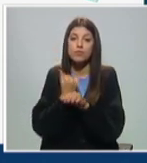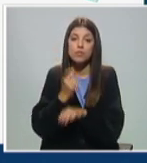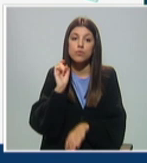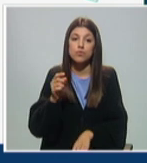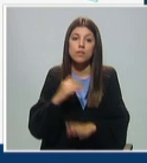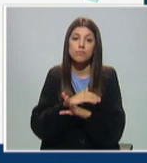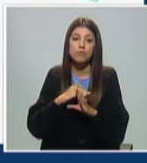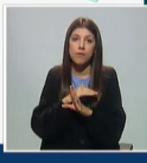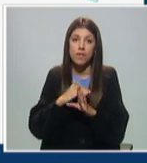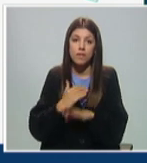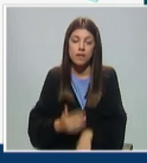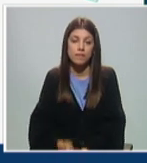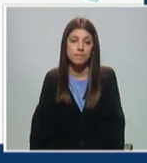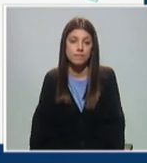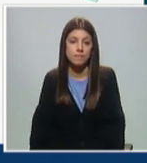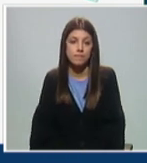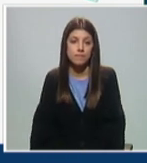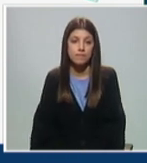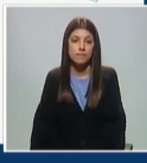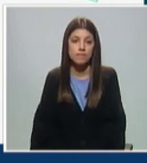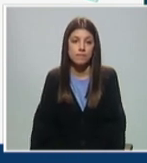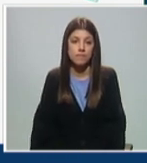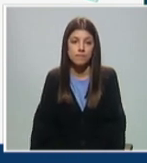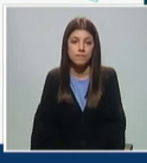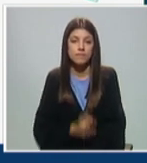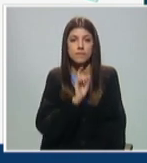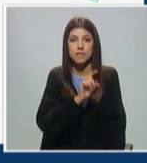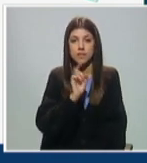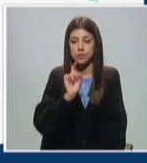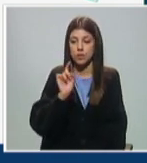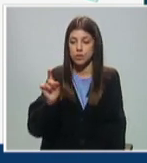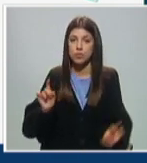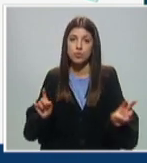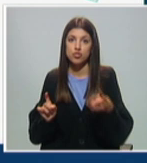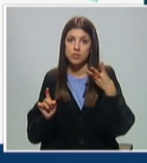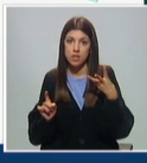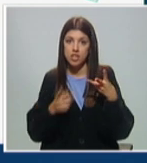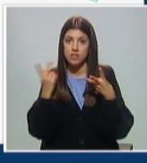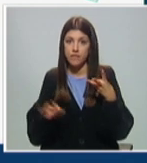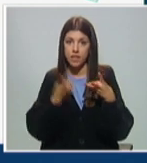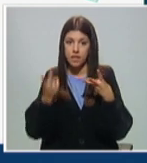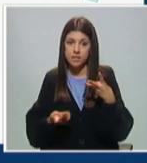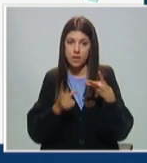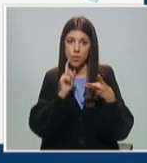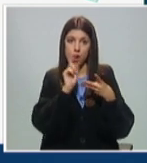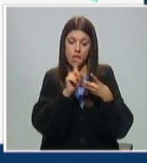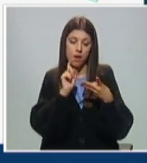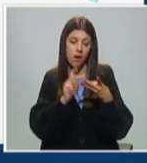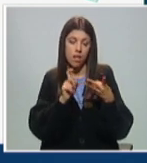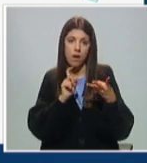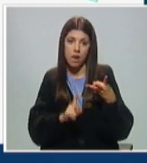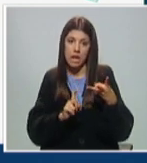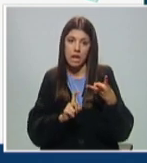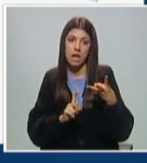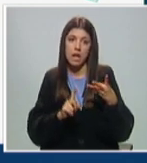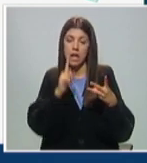média e vamos selecionar os 3 elementos de avaliação. A avaliação da